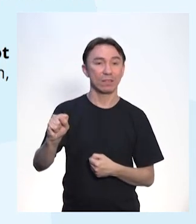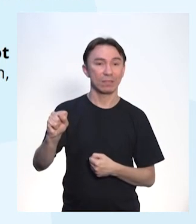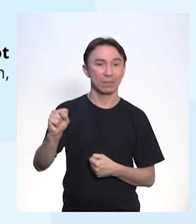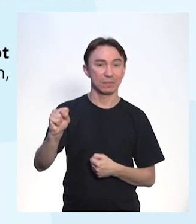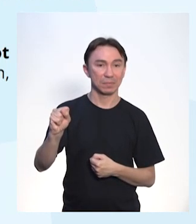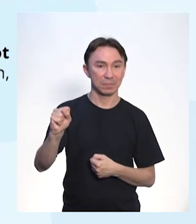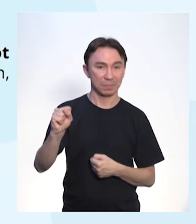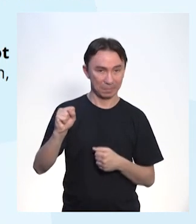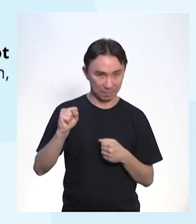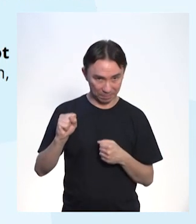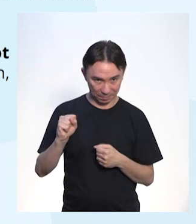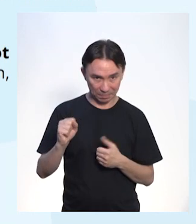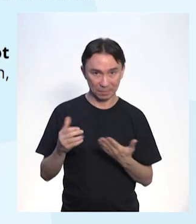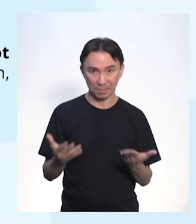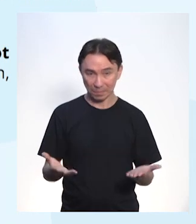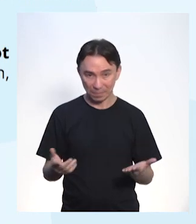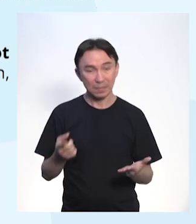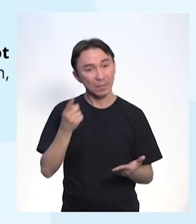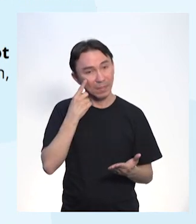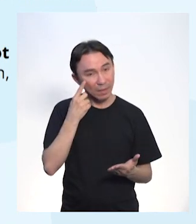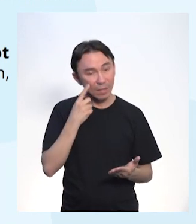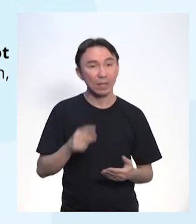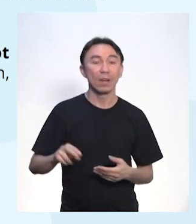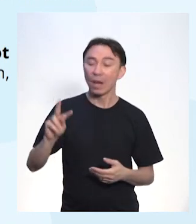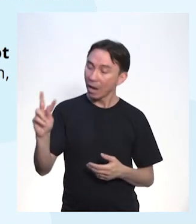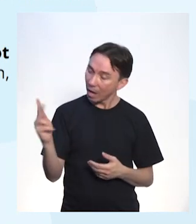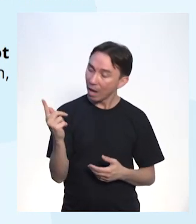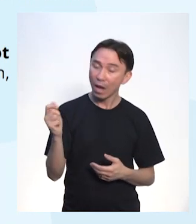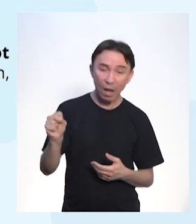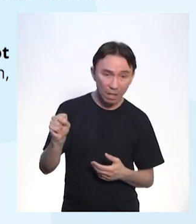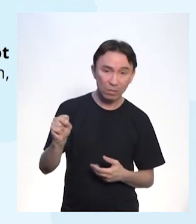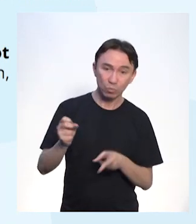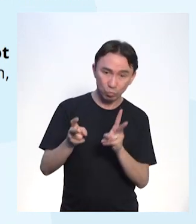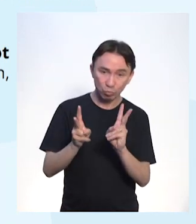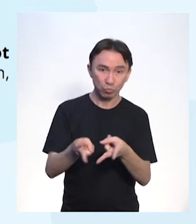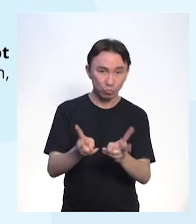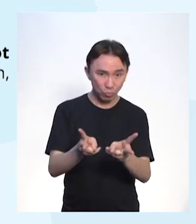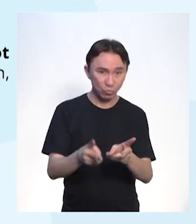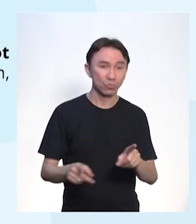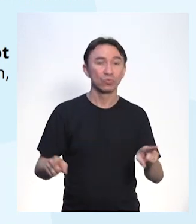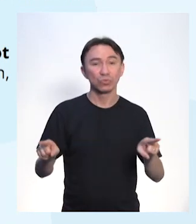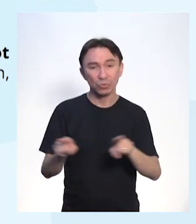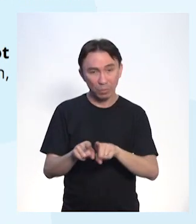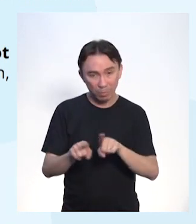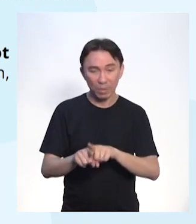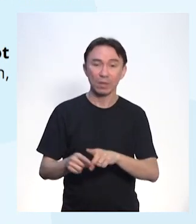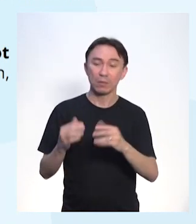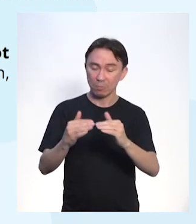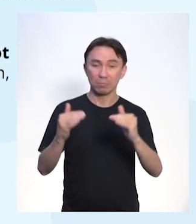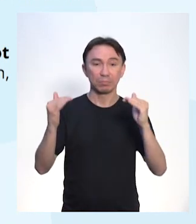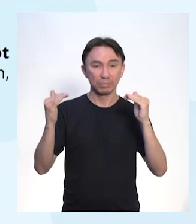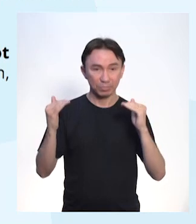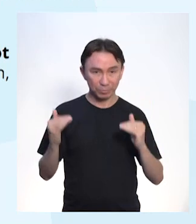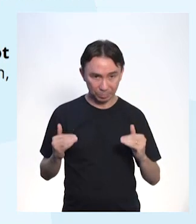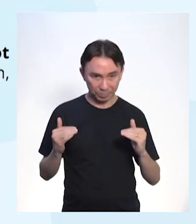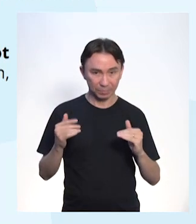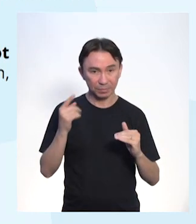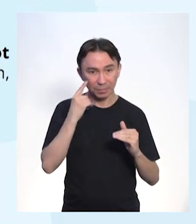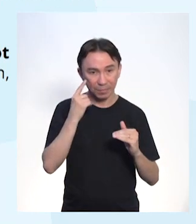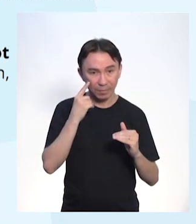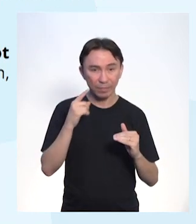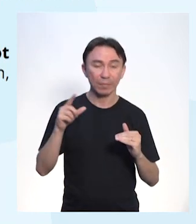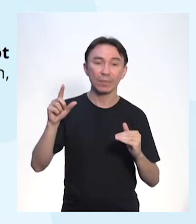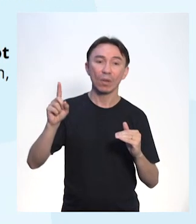Opa, solar energy has. Continua o has aqui. A mesma coisa aqui embaixo, olha só. Solar energy